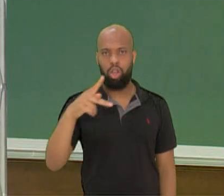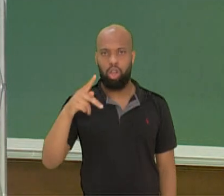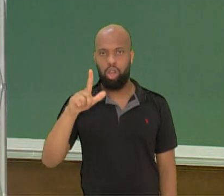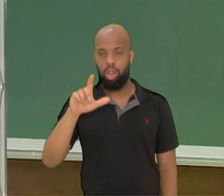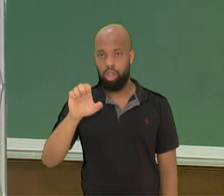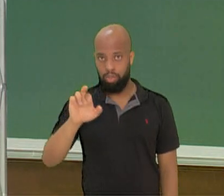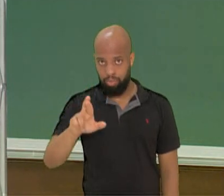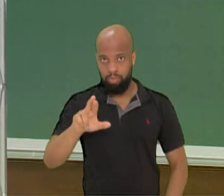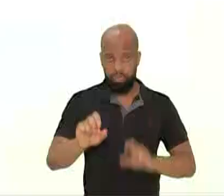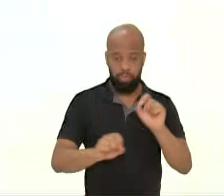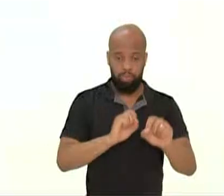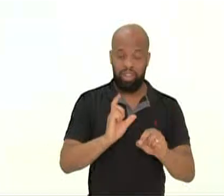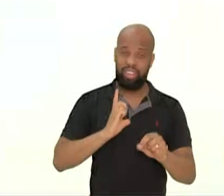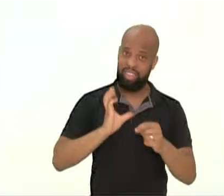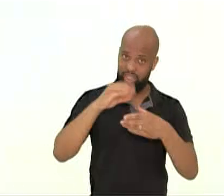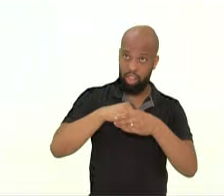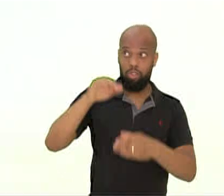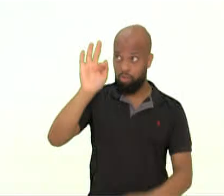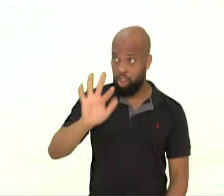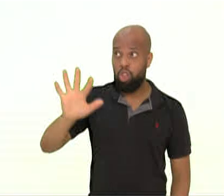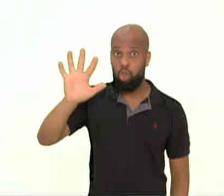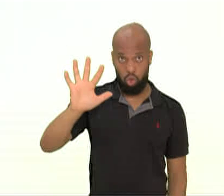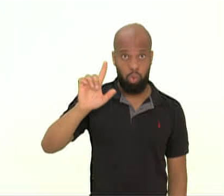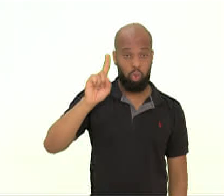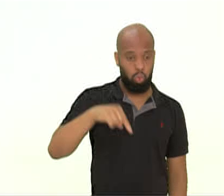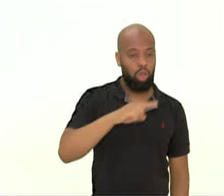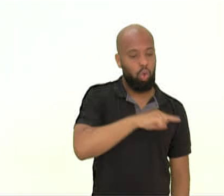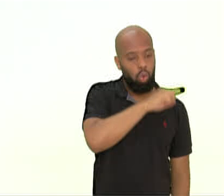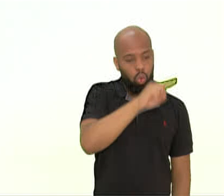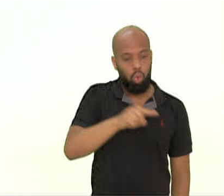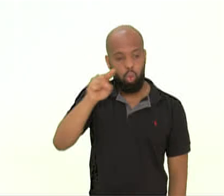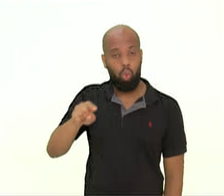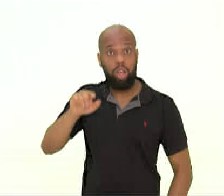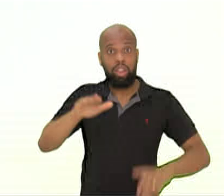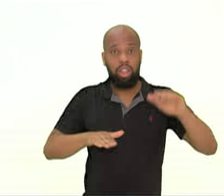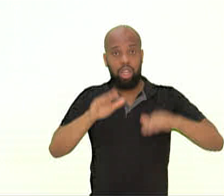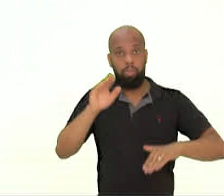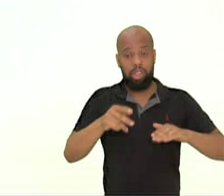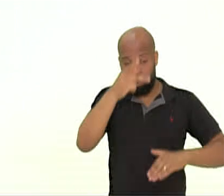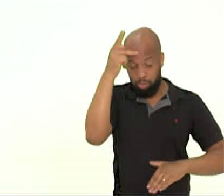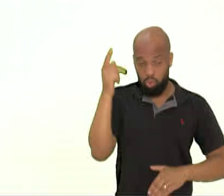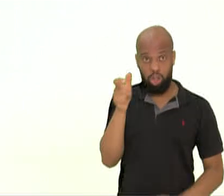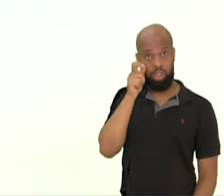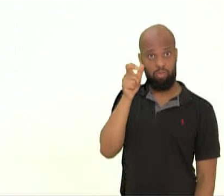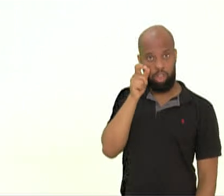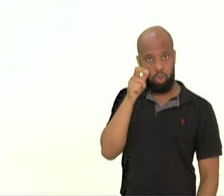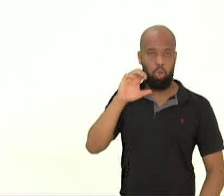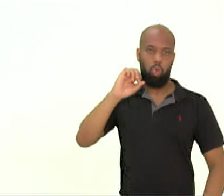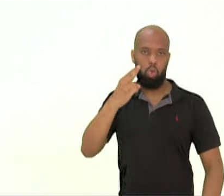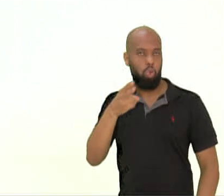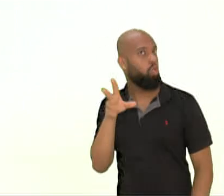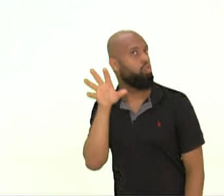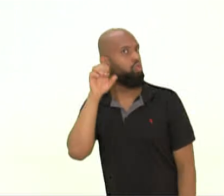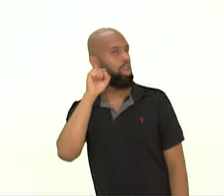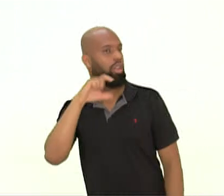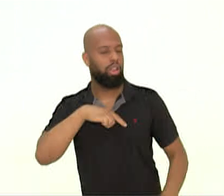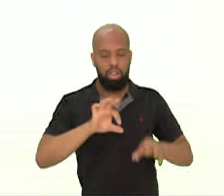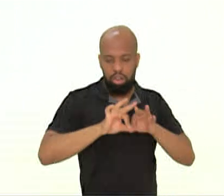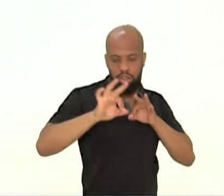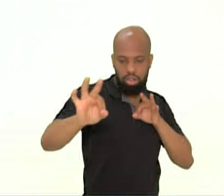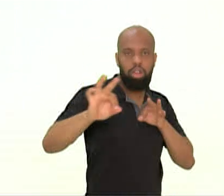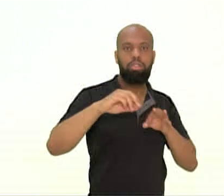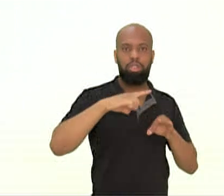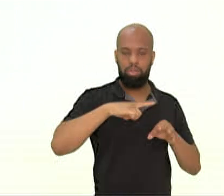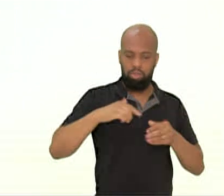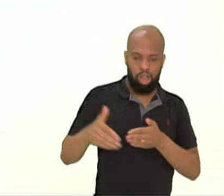um fenômeno da ondulatória que é decorrente de um observador e de uma fonte em movimento, com variação da distância ao longo da